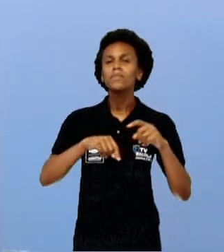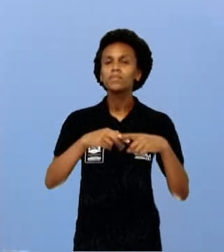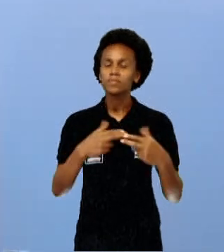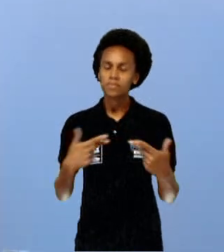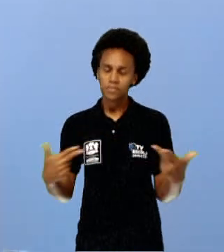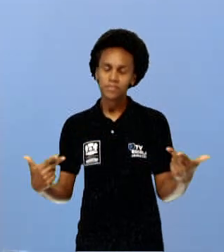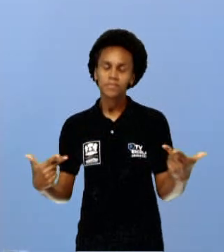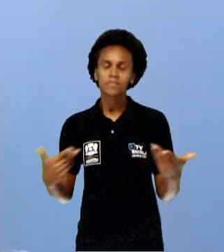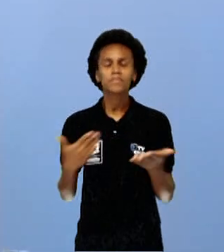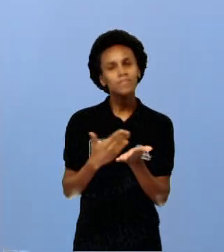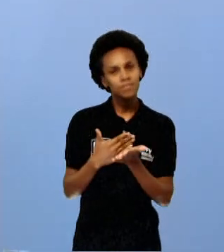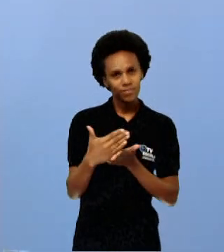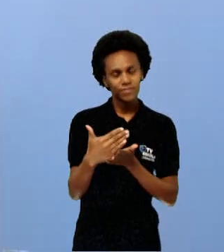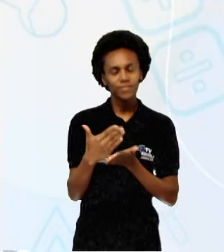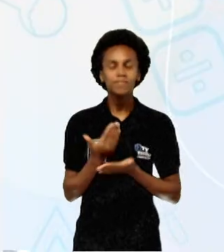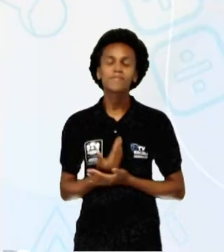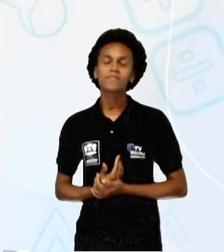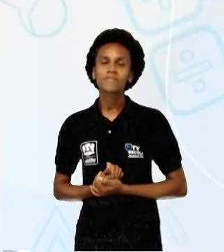conversar